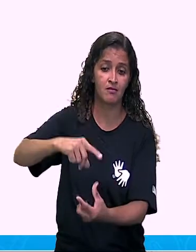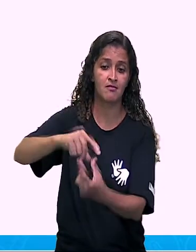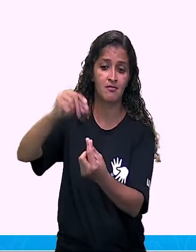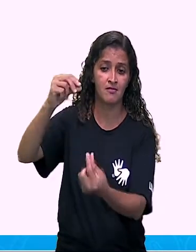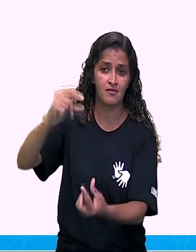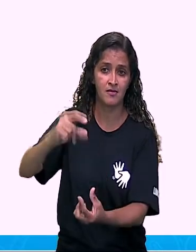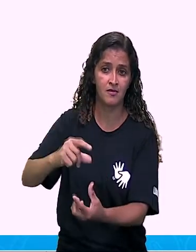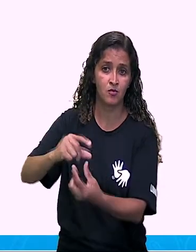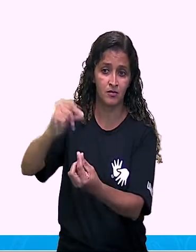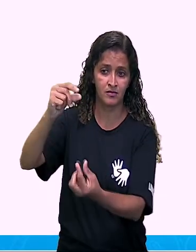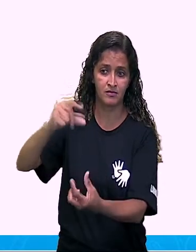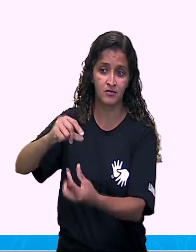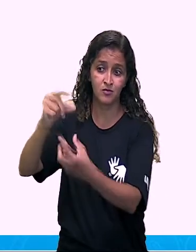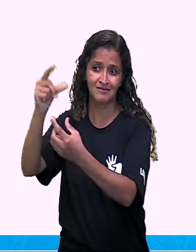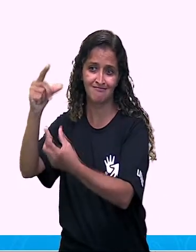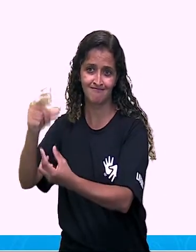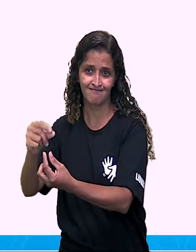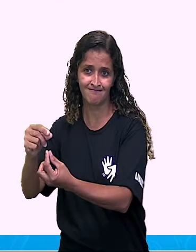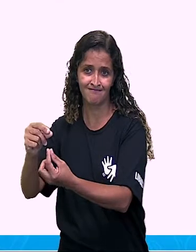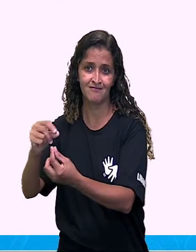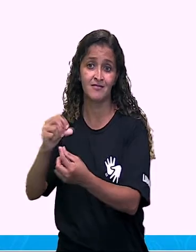60.